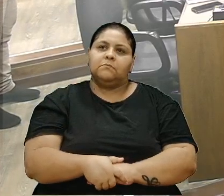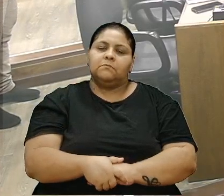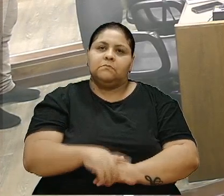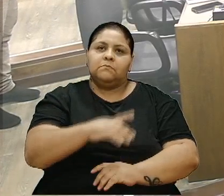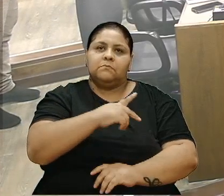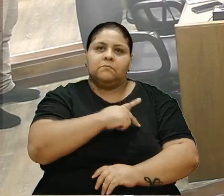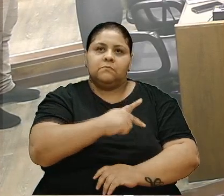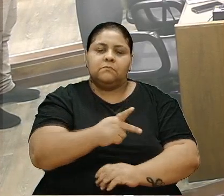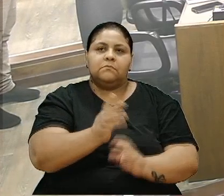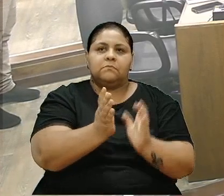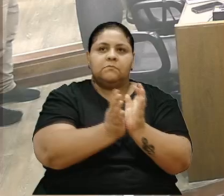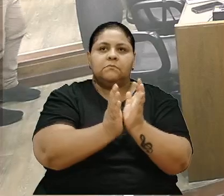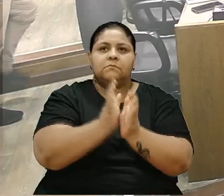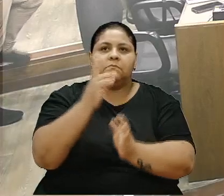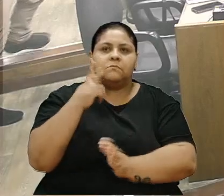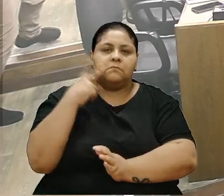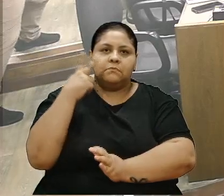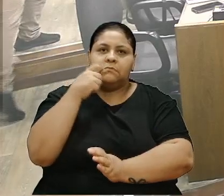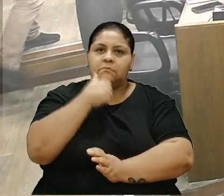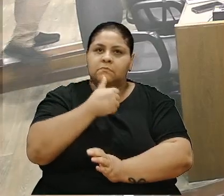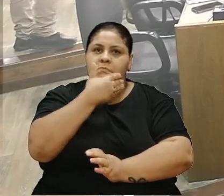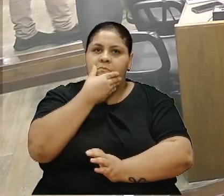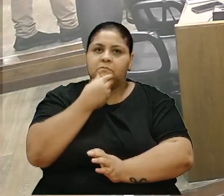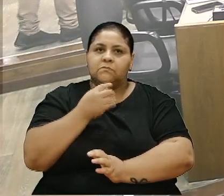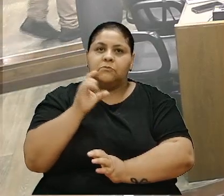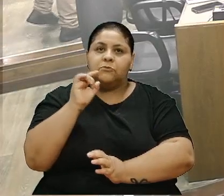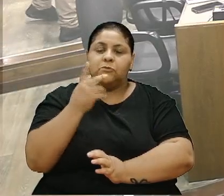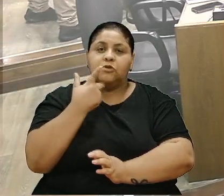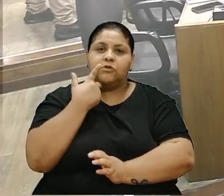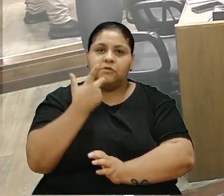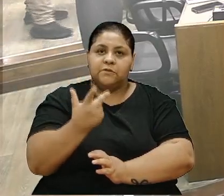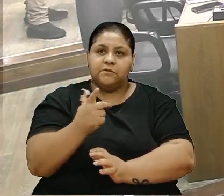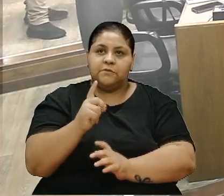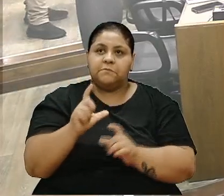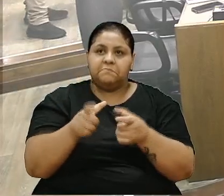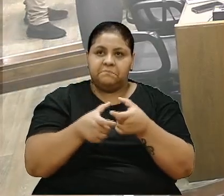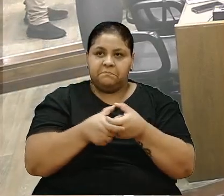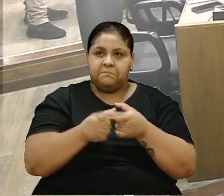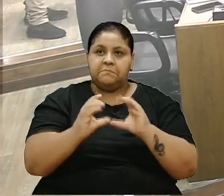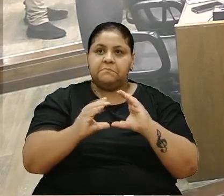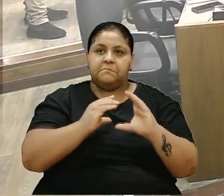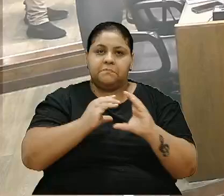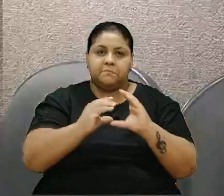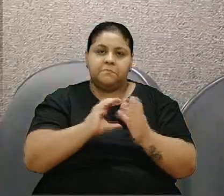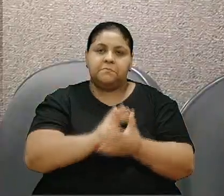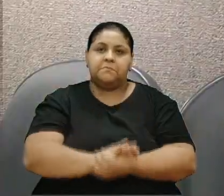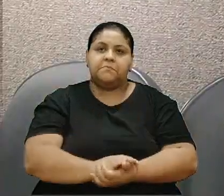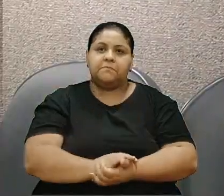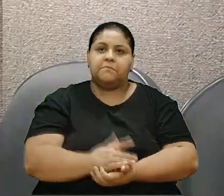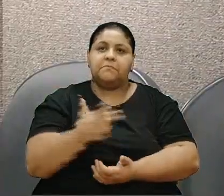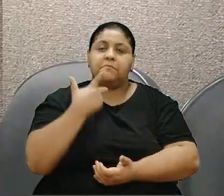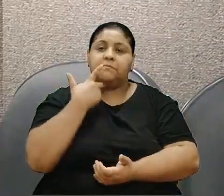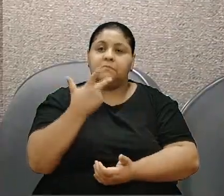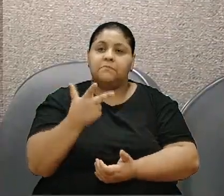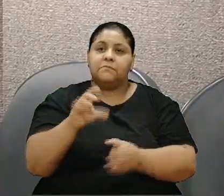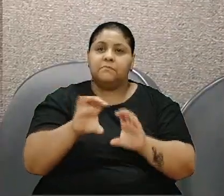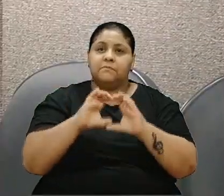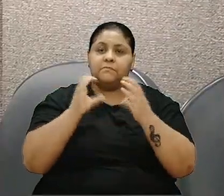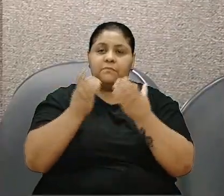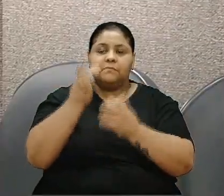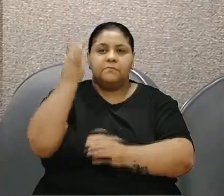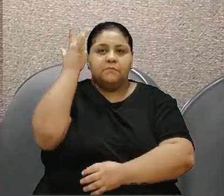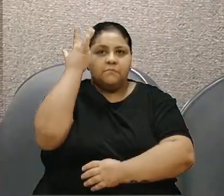Presidente, colegas vereadores, comunidade, eu só queria usar esse espaço do pequeno expediente para contar à comunidade que